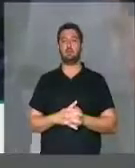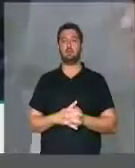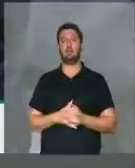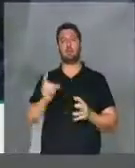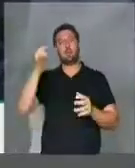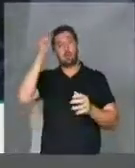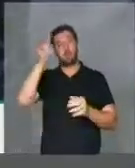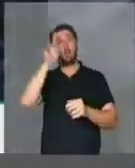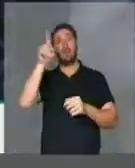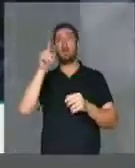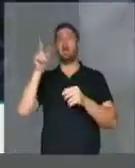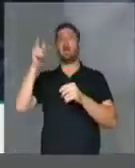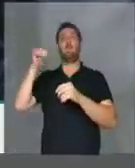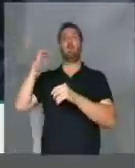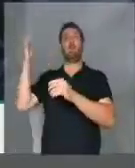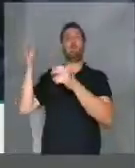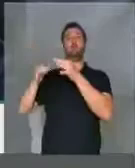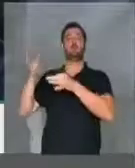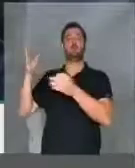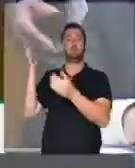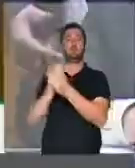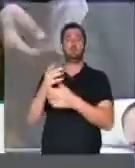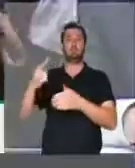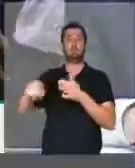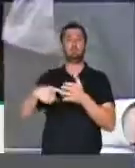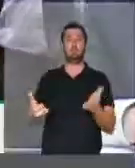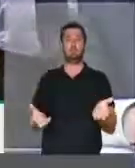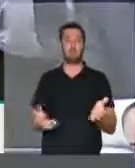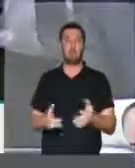vocês acham de apoiamento prefeitura em cima da hora